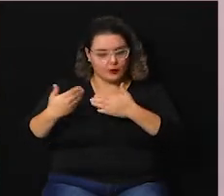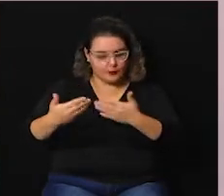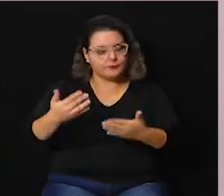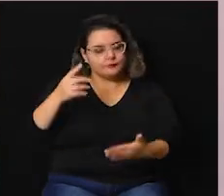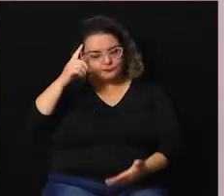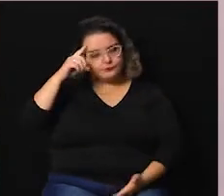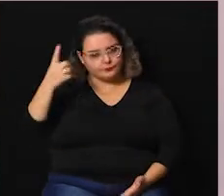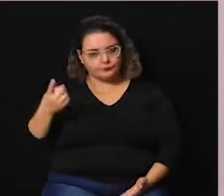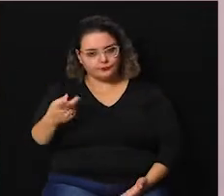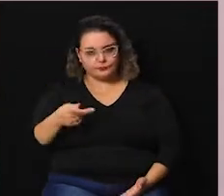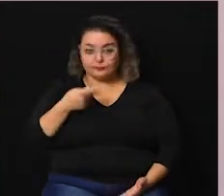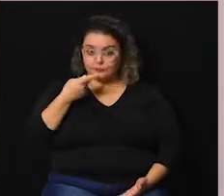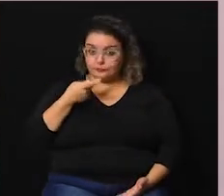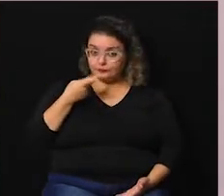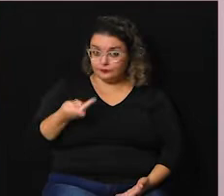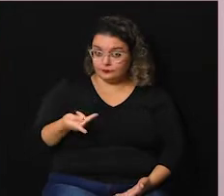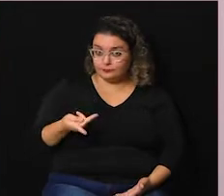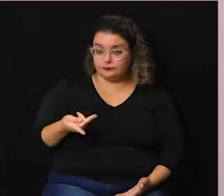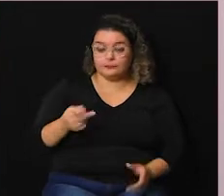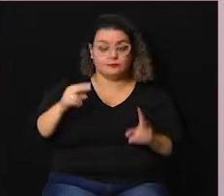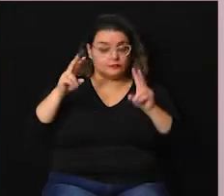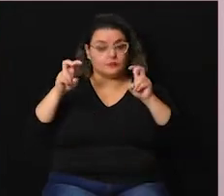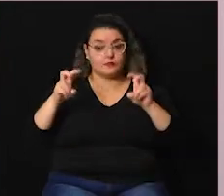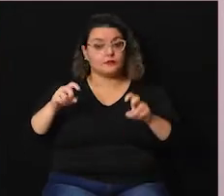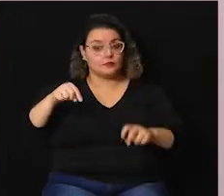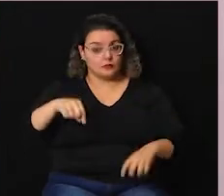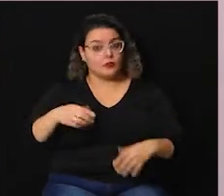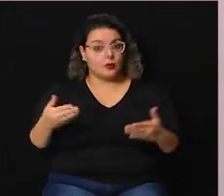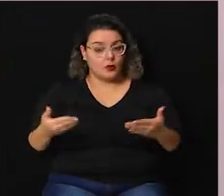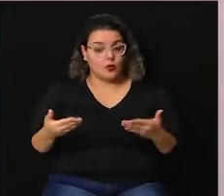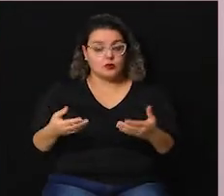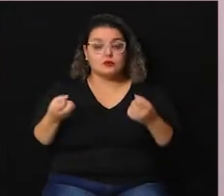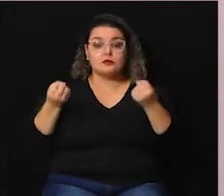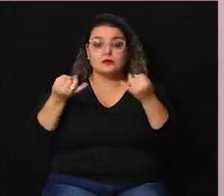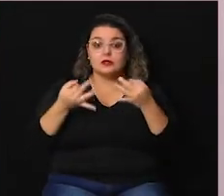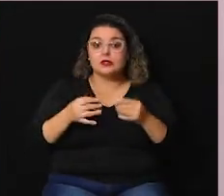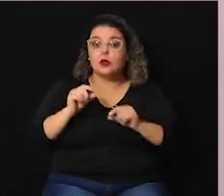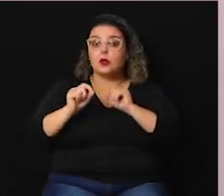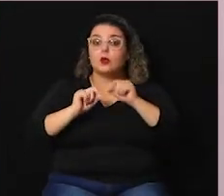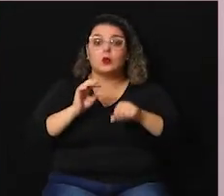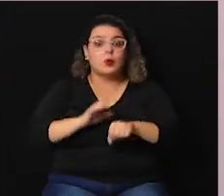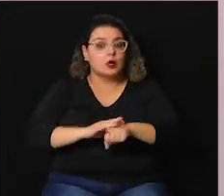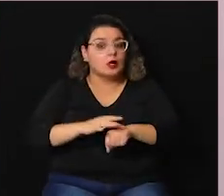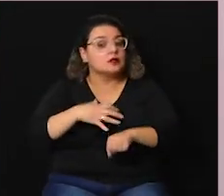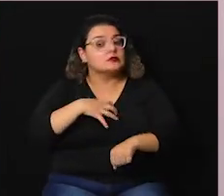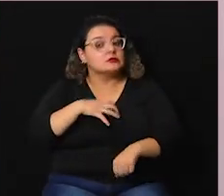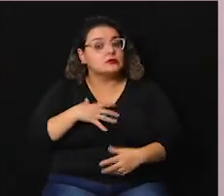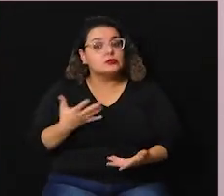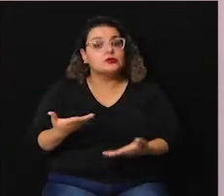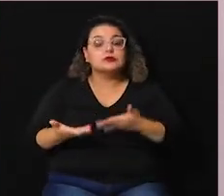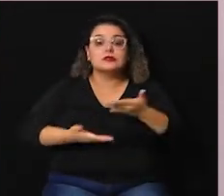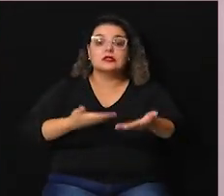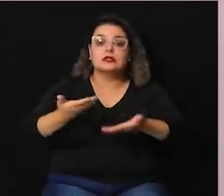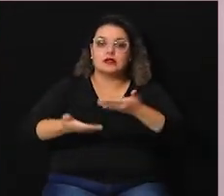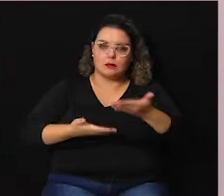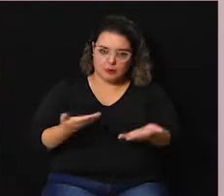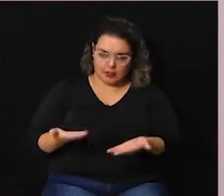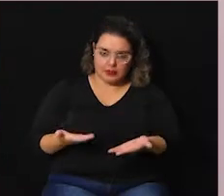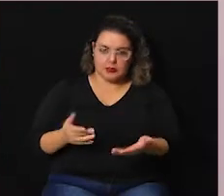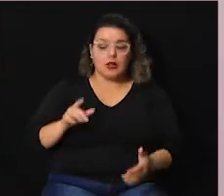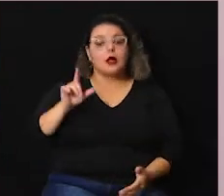dias, né? Por isso a gente vai abordar esse tema aqui hoje. A gente vai explicar o que é essa doença, sintomas, tratamento